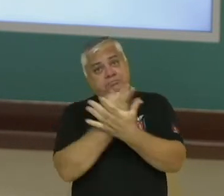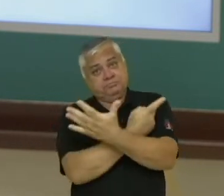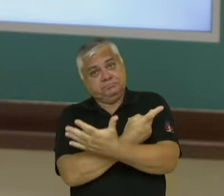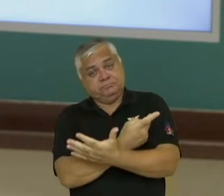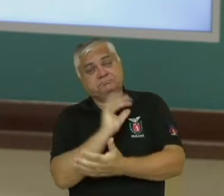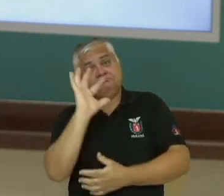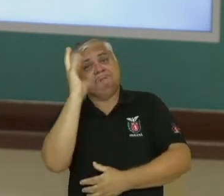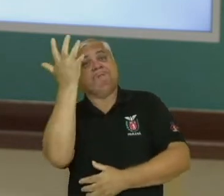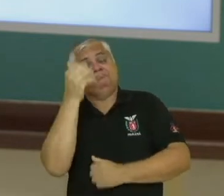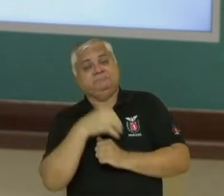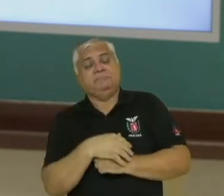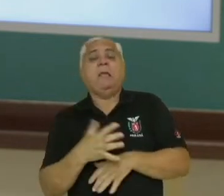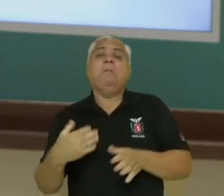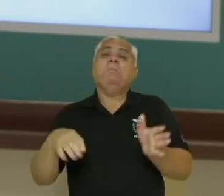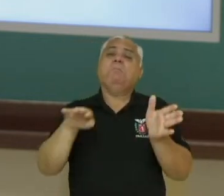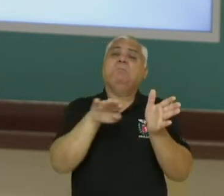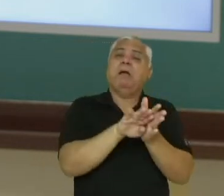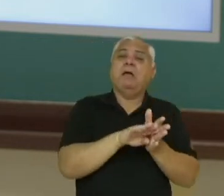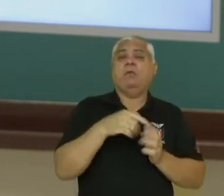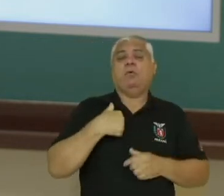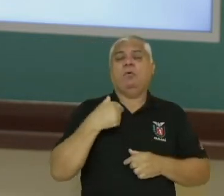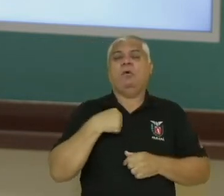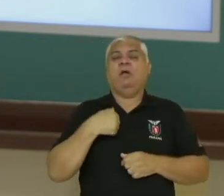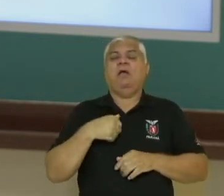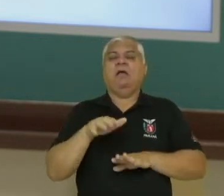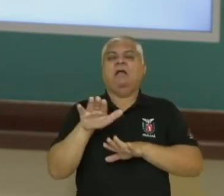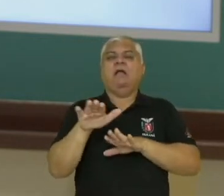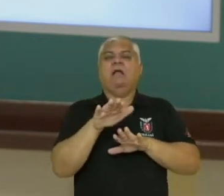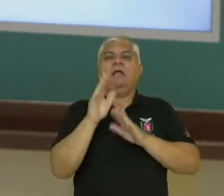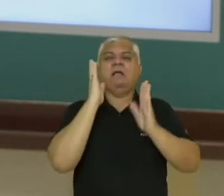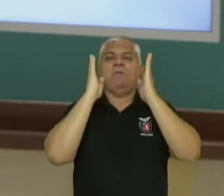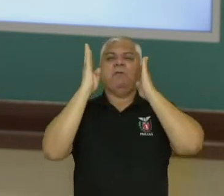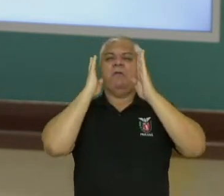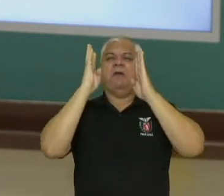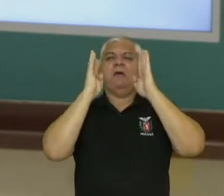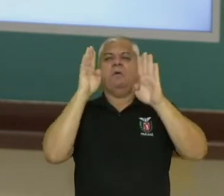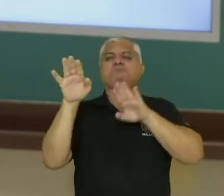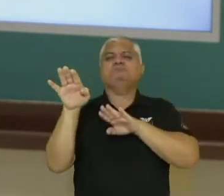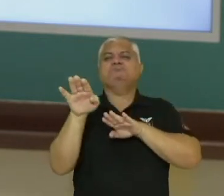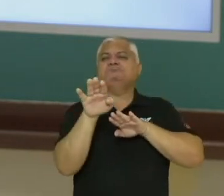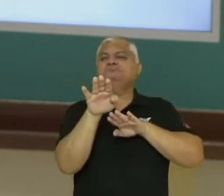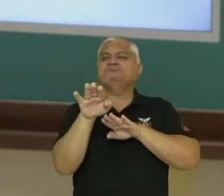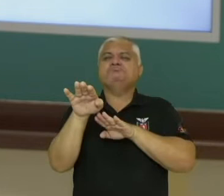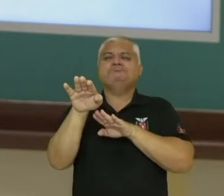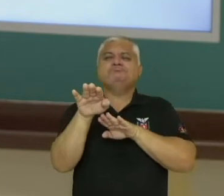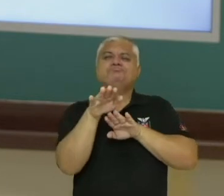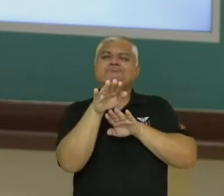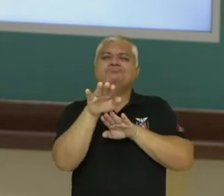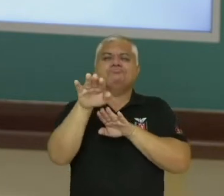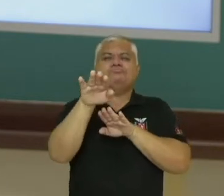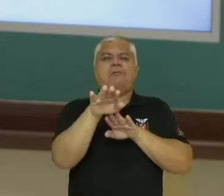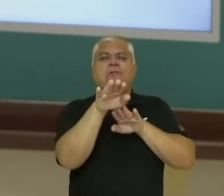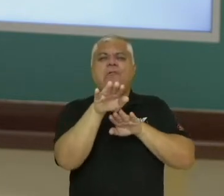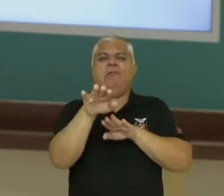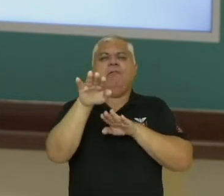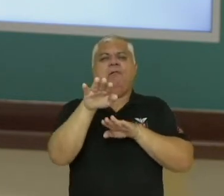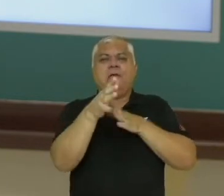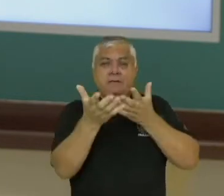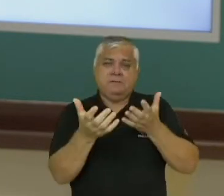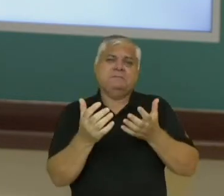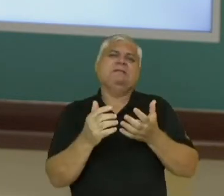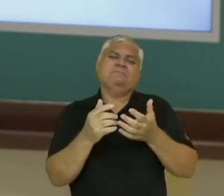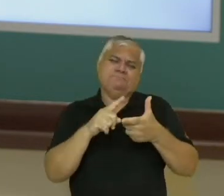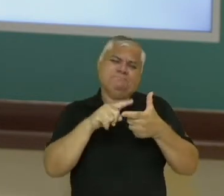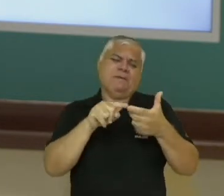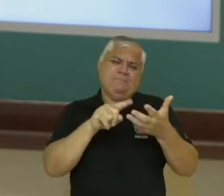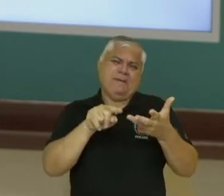a questão de uma parada, caminhões subindo a serra, né? Fazendo competição para quem que anda mais rápido. Então,